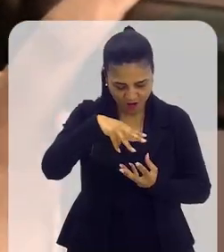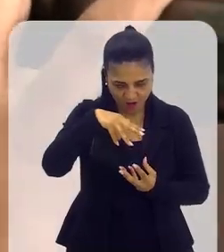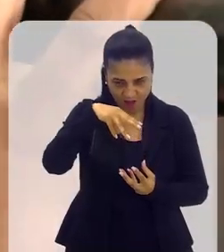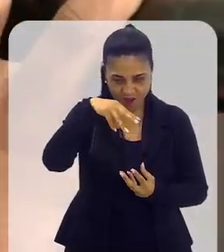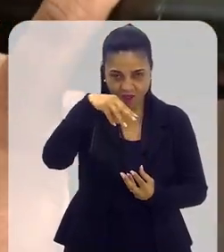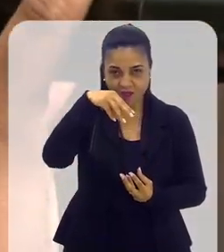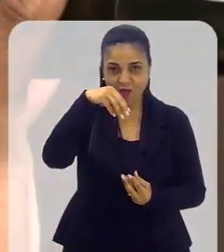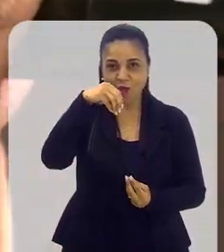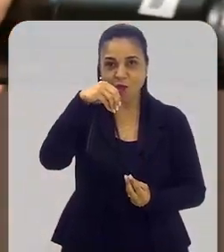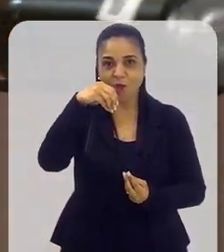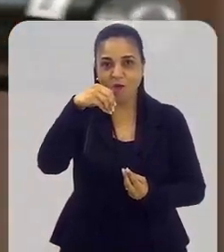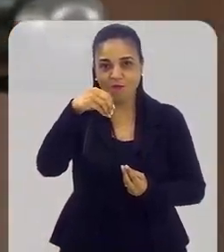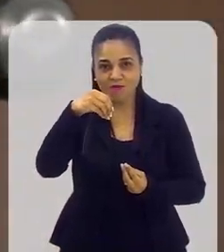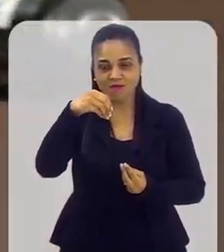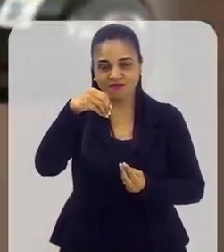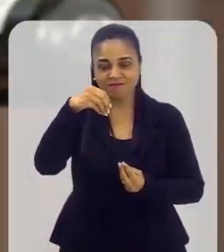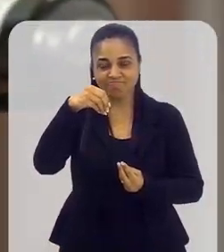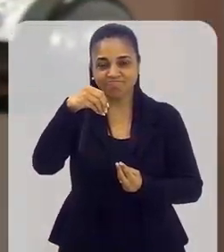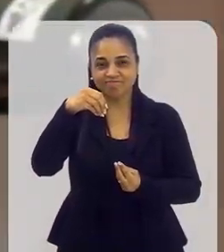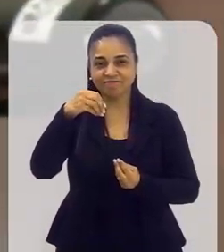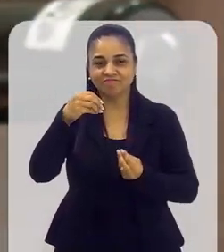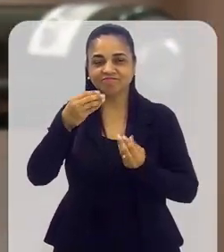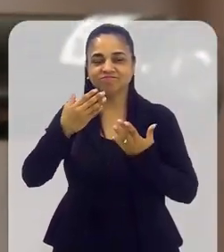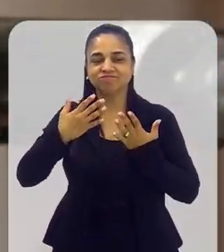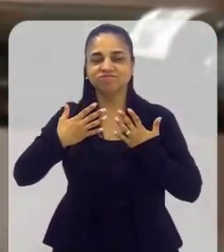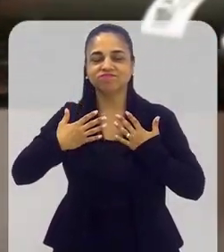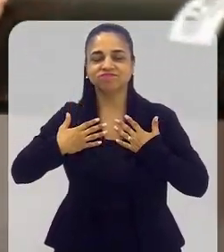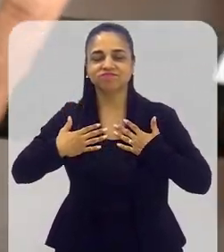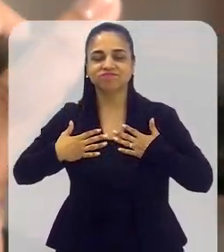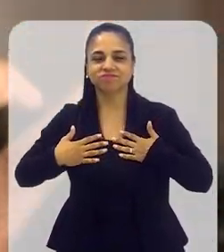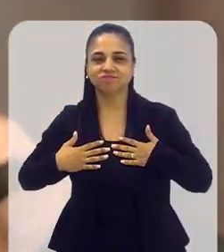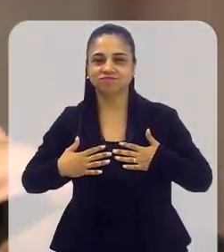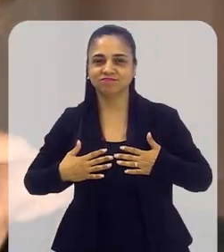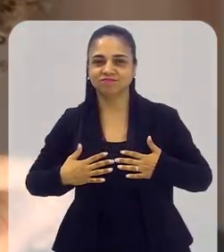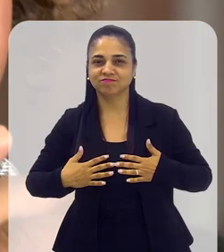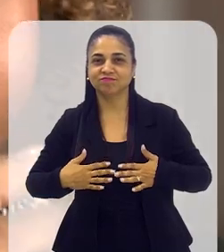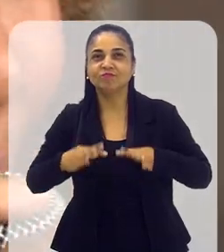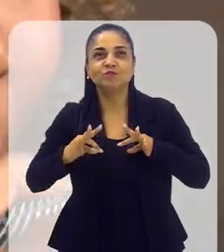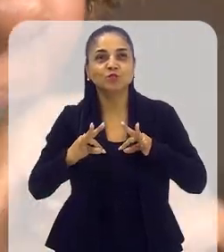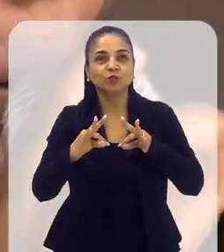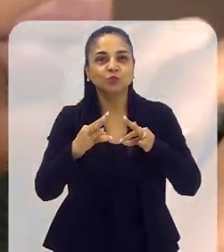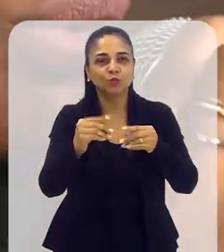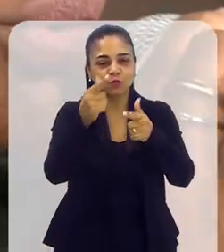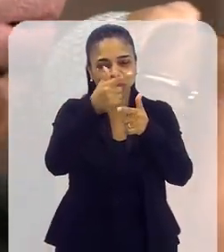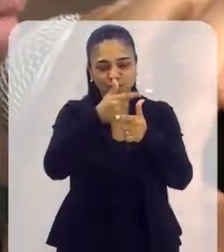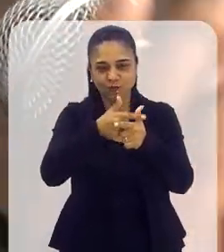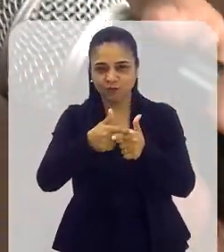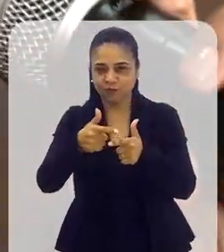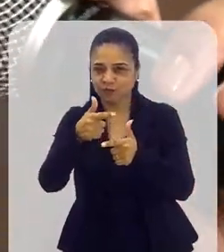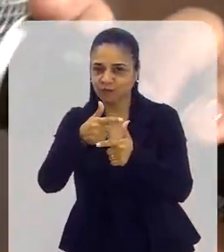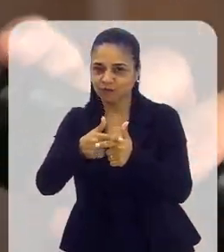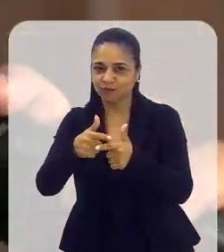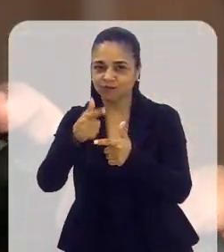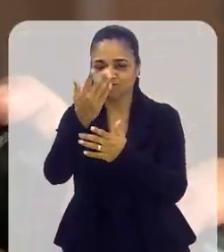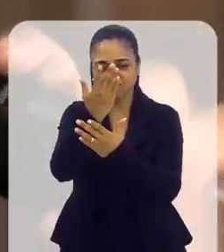tua alma se abriu, tudo, tudo